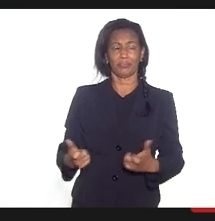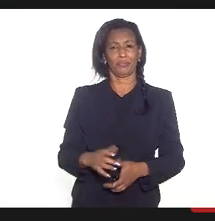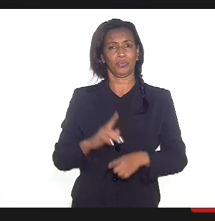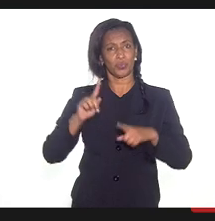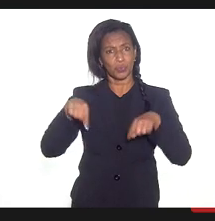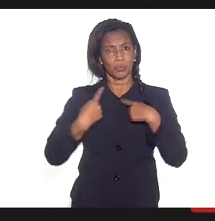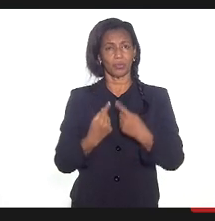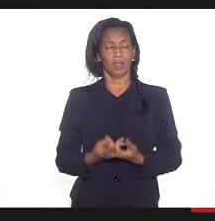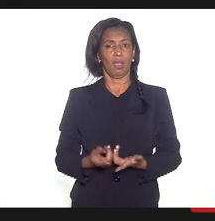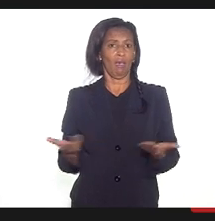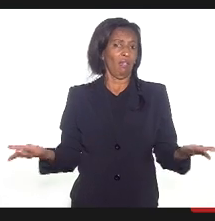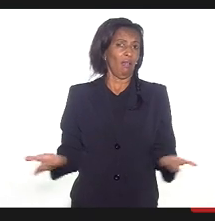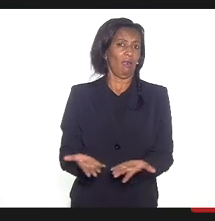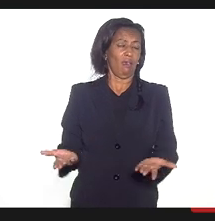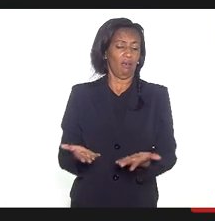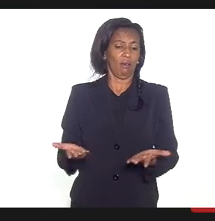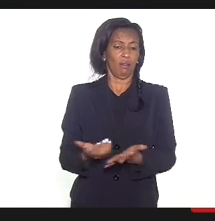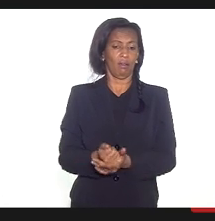agora